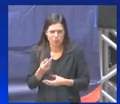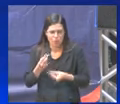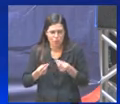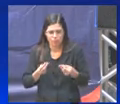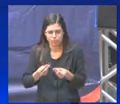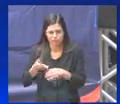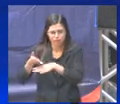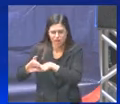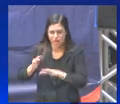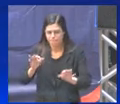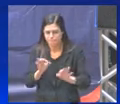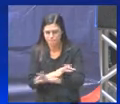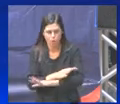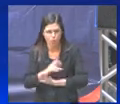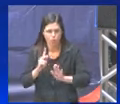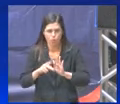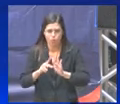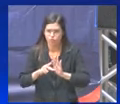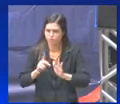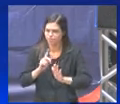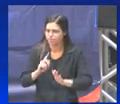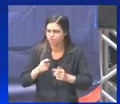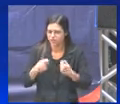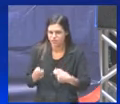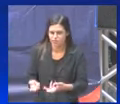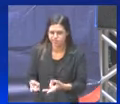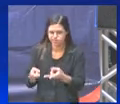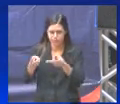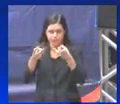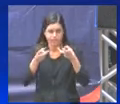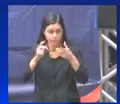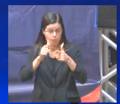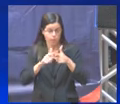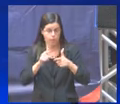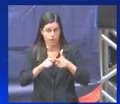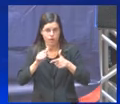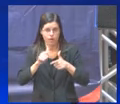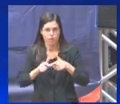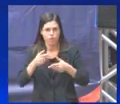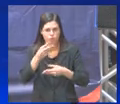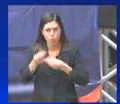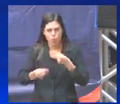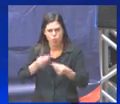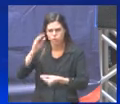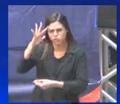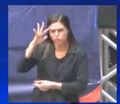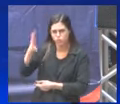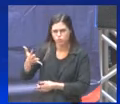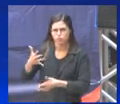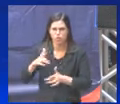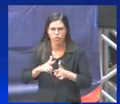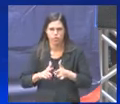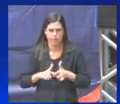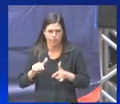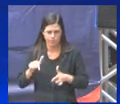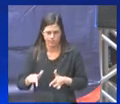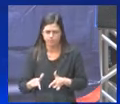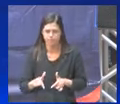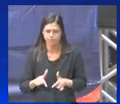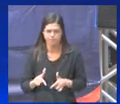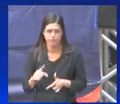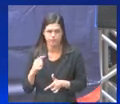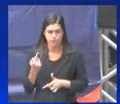dor e verificar como você pode solucionar da melhor forma aqueles problemas. Então,